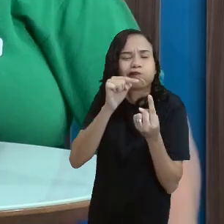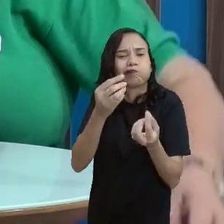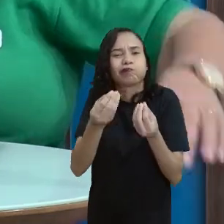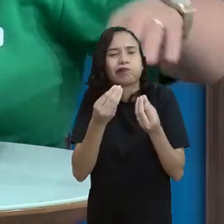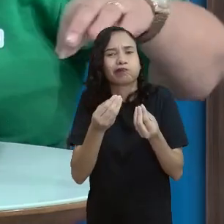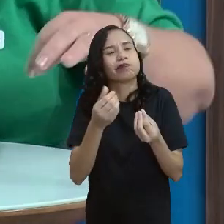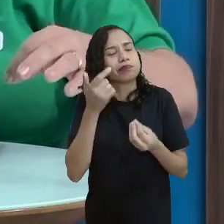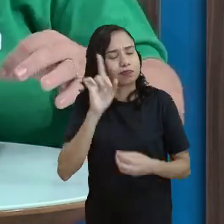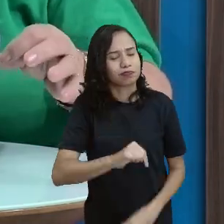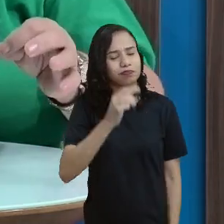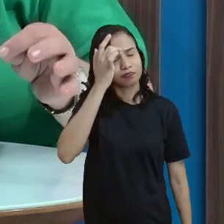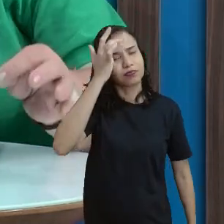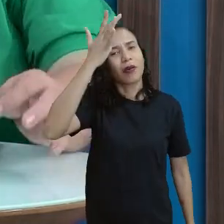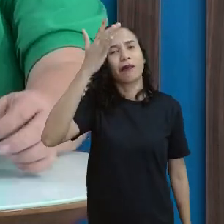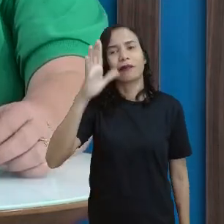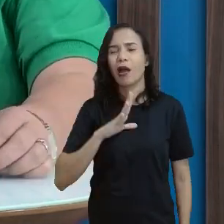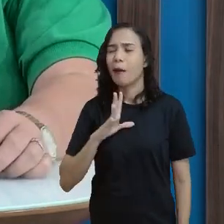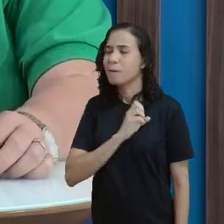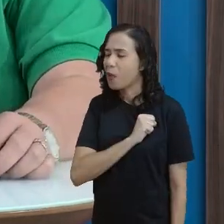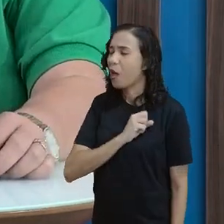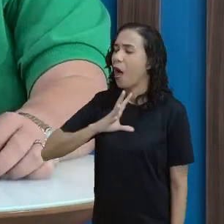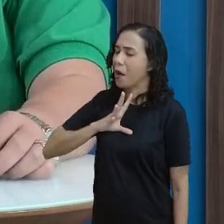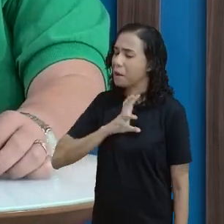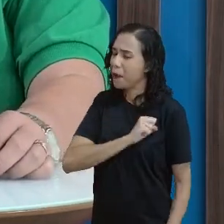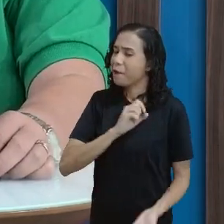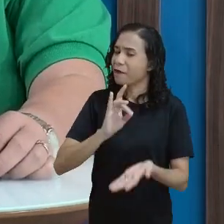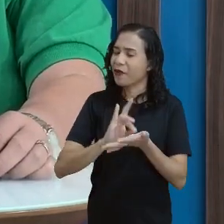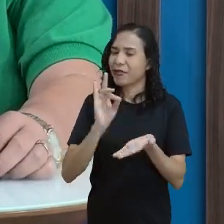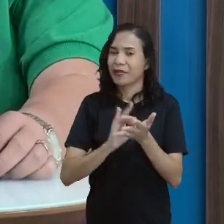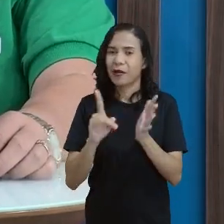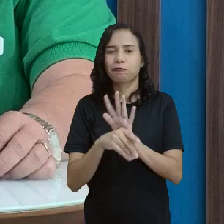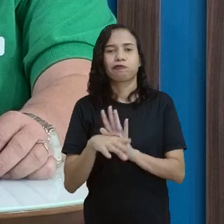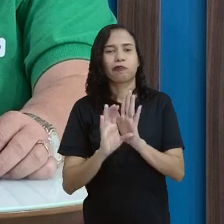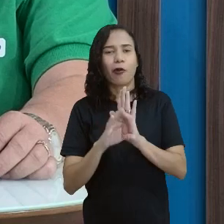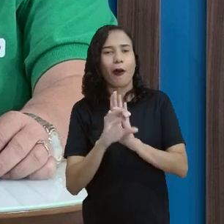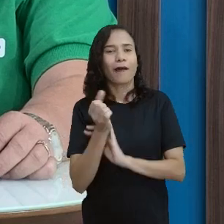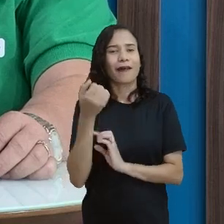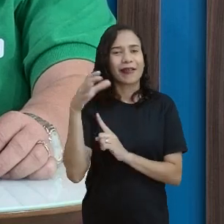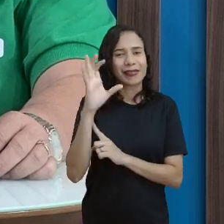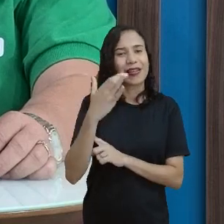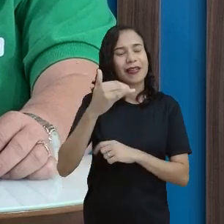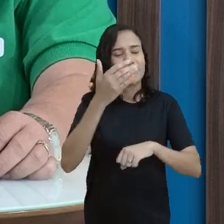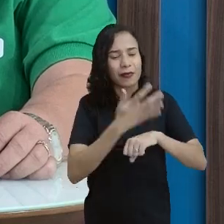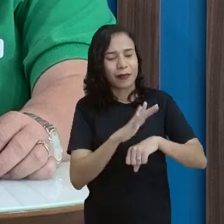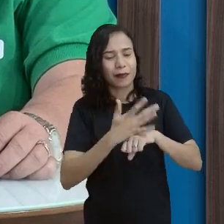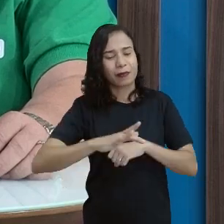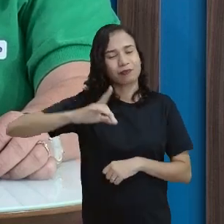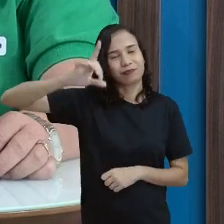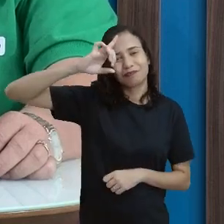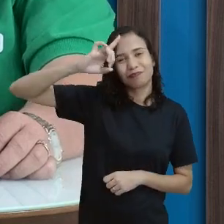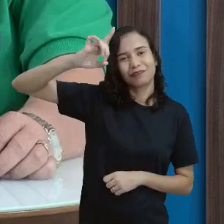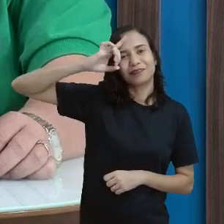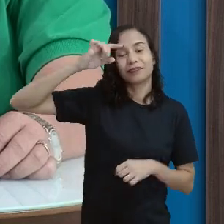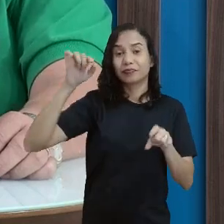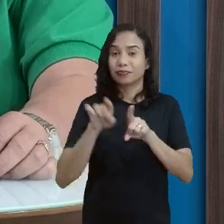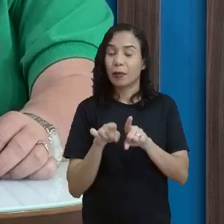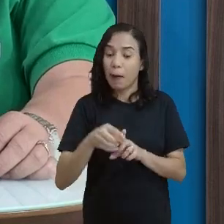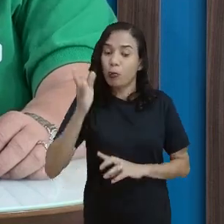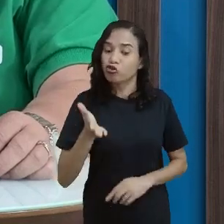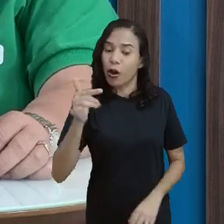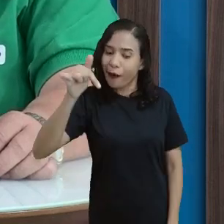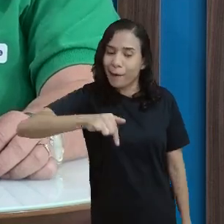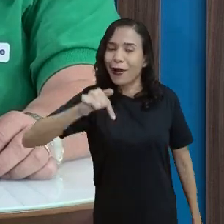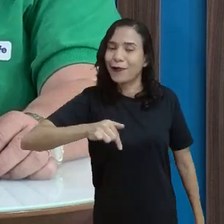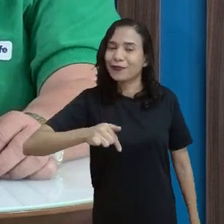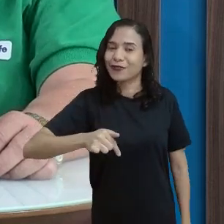passar a mão. Amei. Amei esse conceito científico, trazendo para o dia a dia e para o já, né? Para o